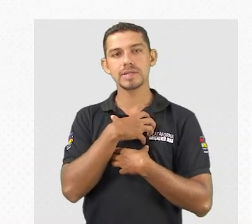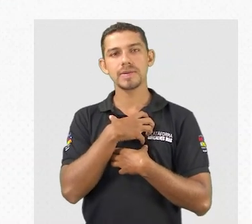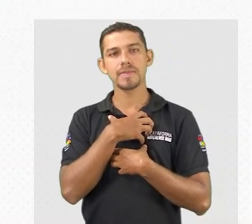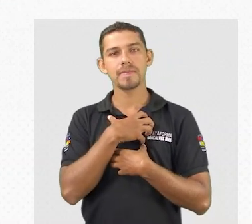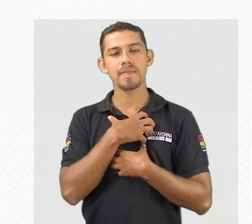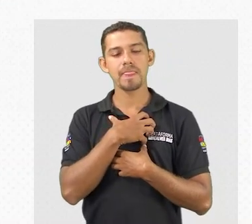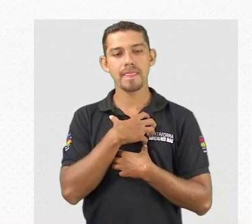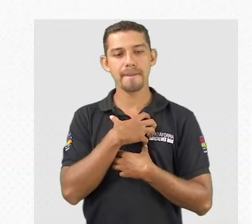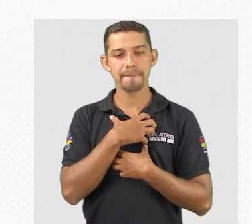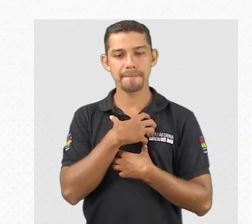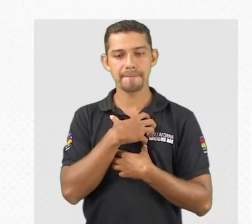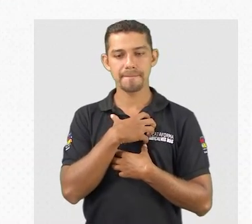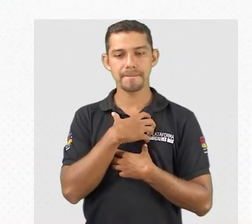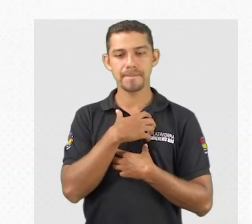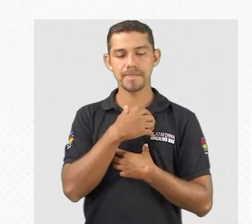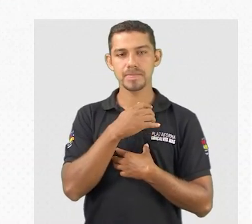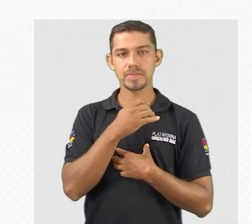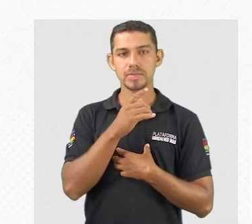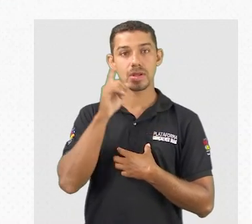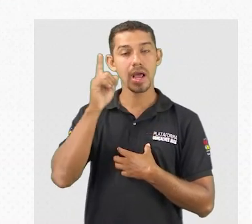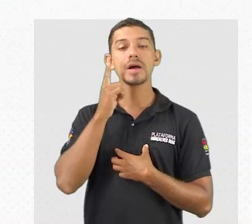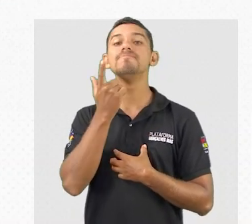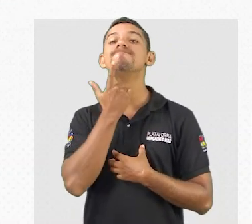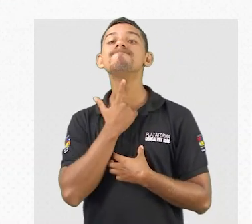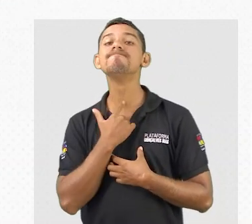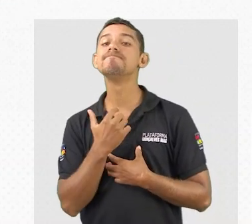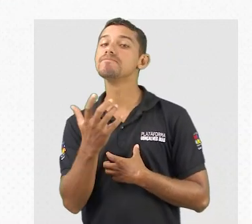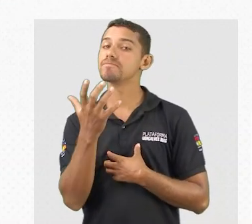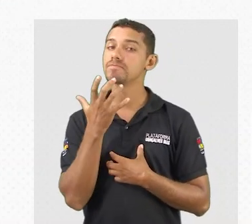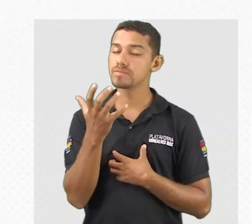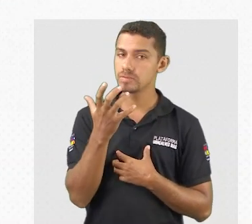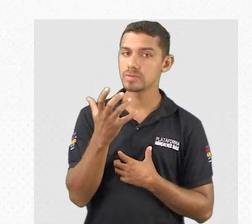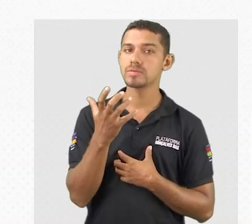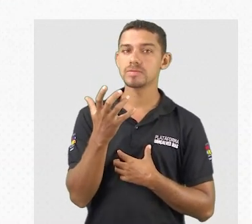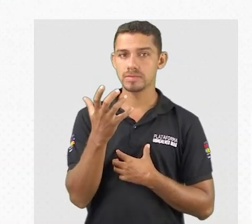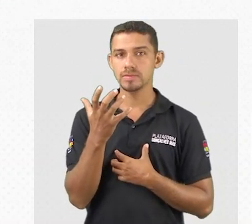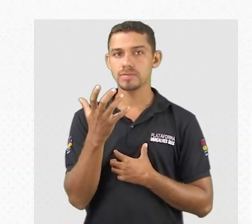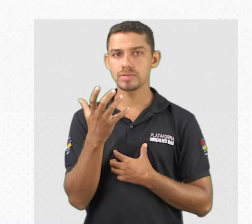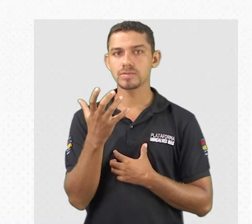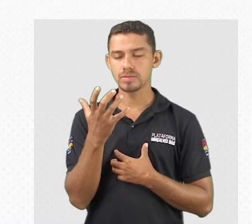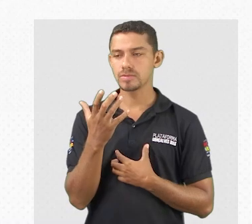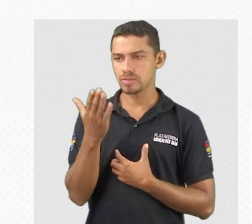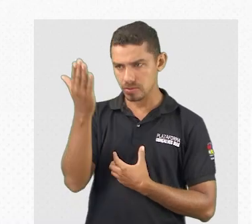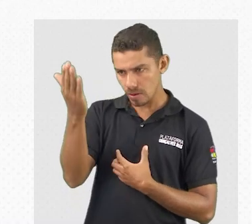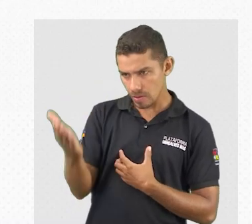contando com a vontade, né, de